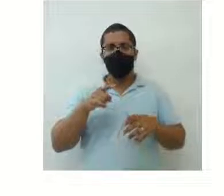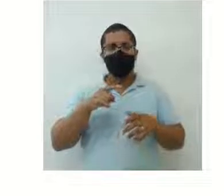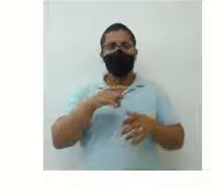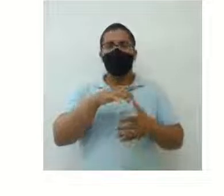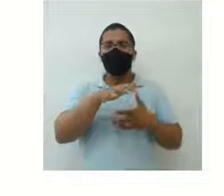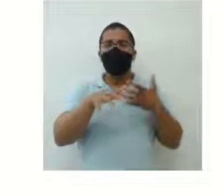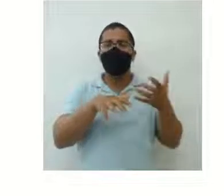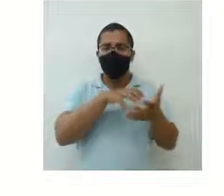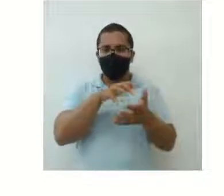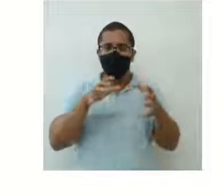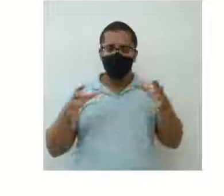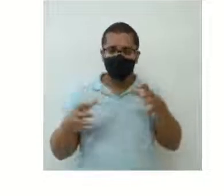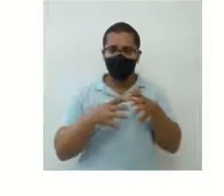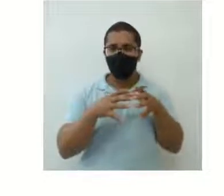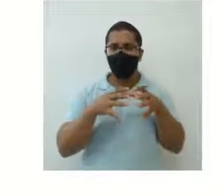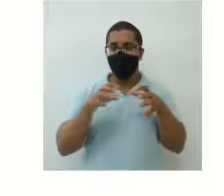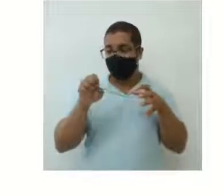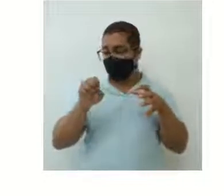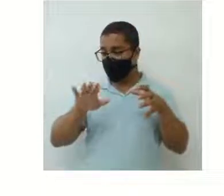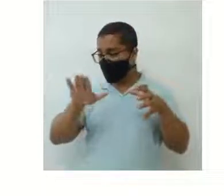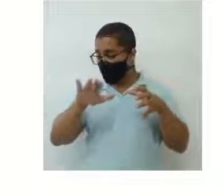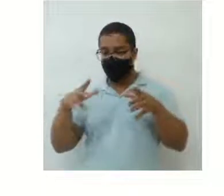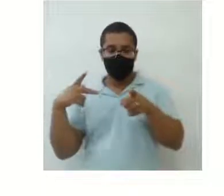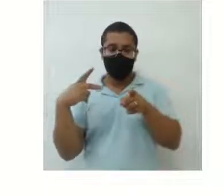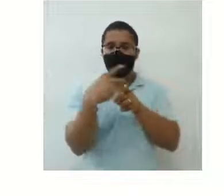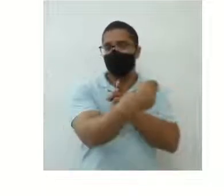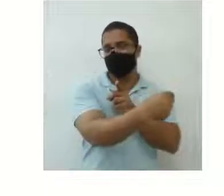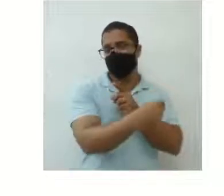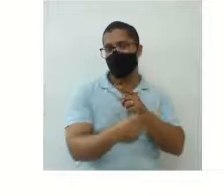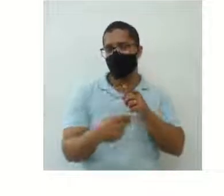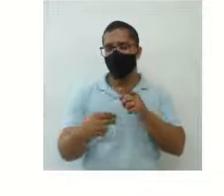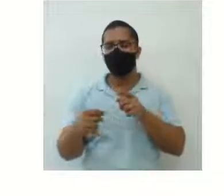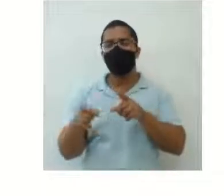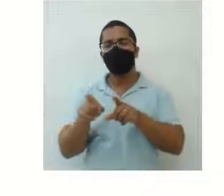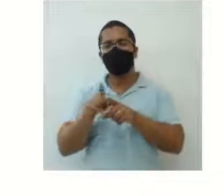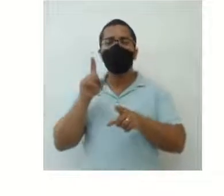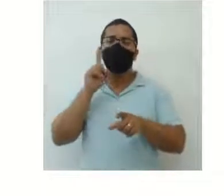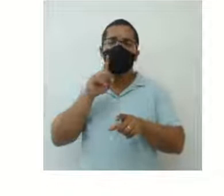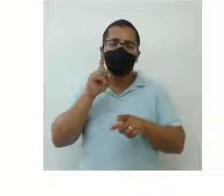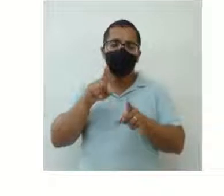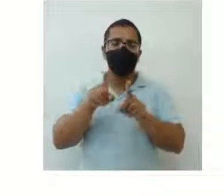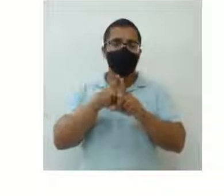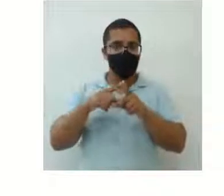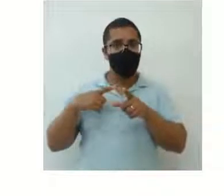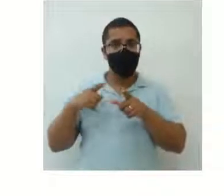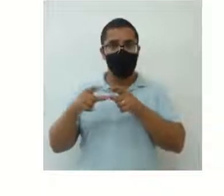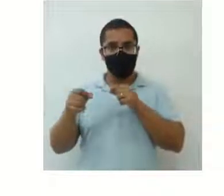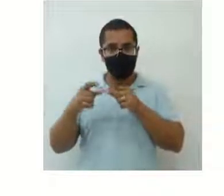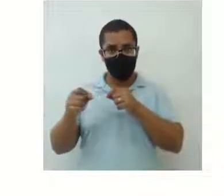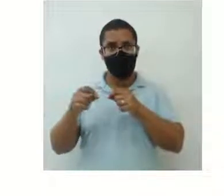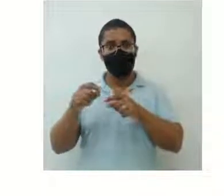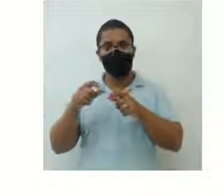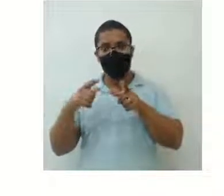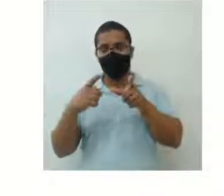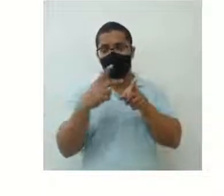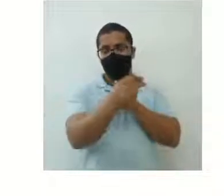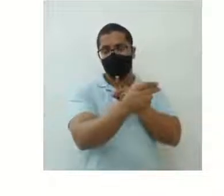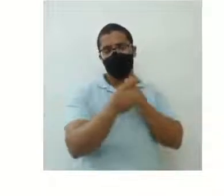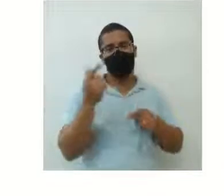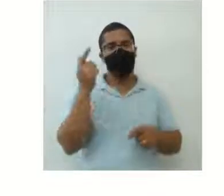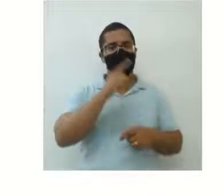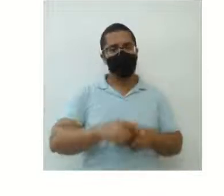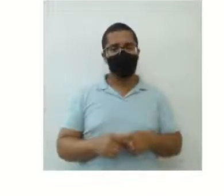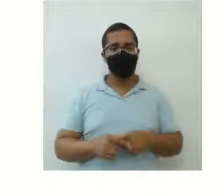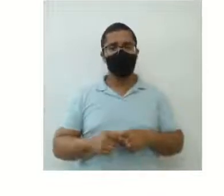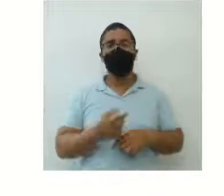europeus, né? Então esses europeus dos Estados Unidos e por japoneses. Então a China foi condenada